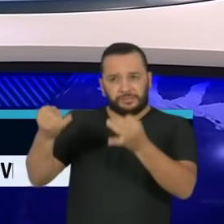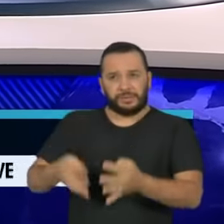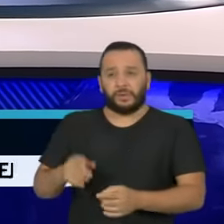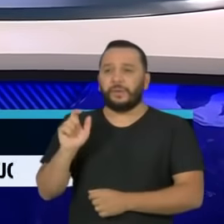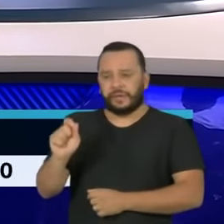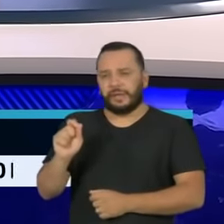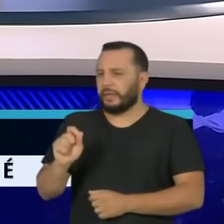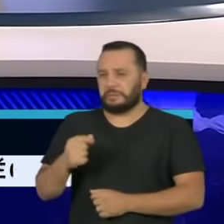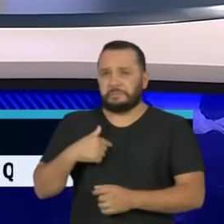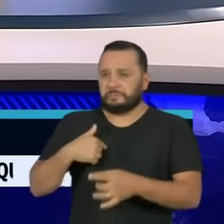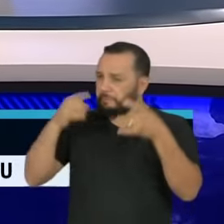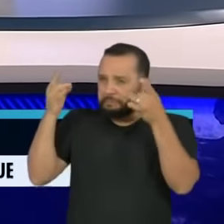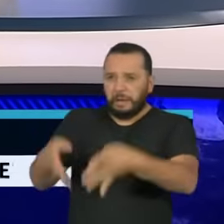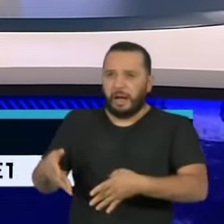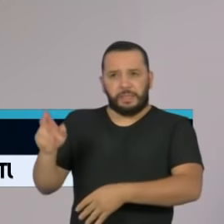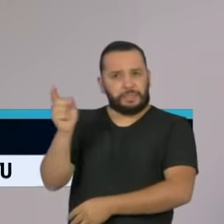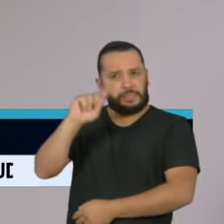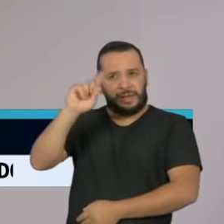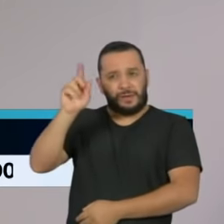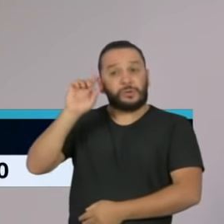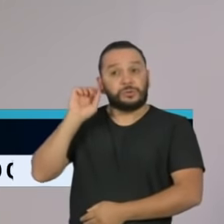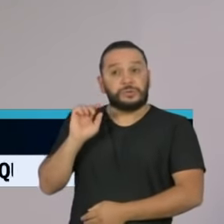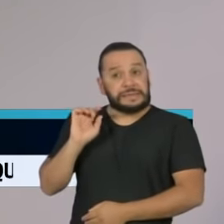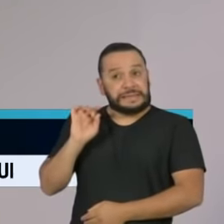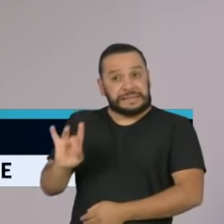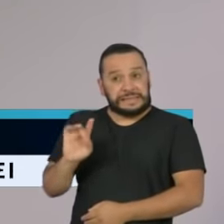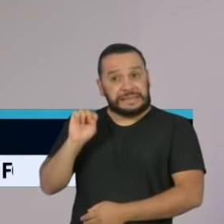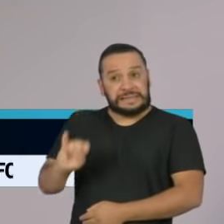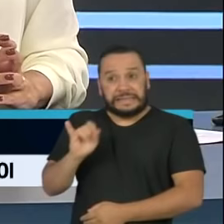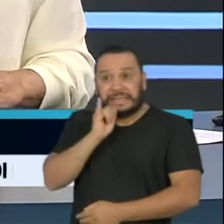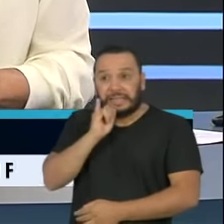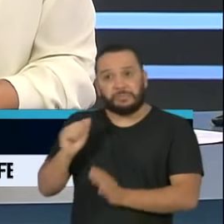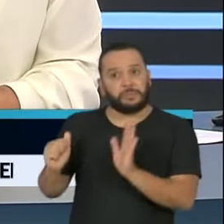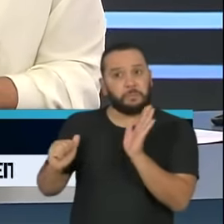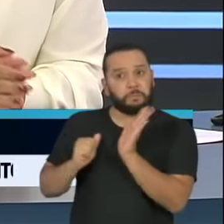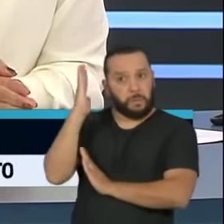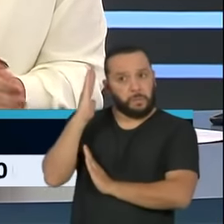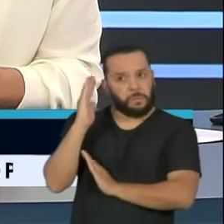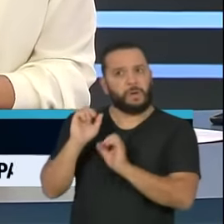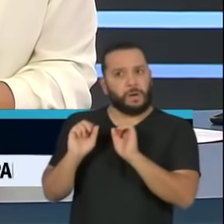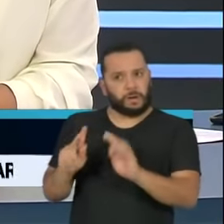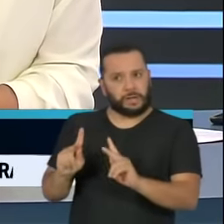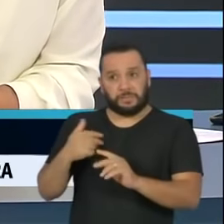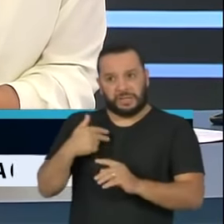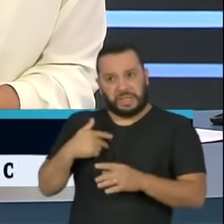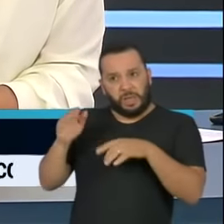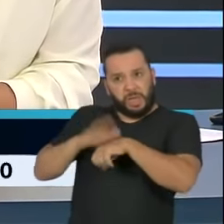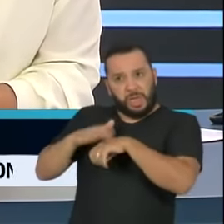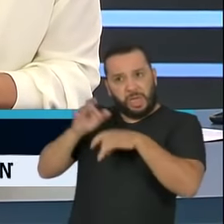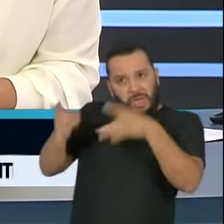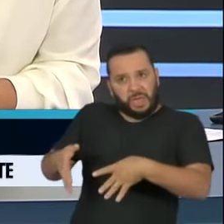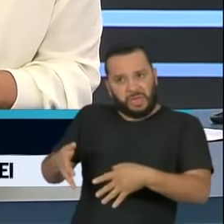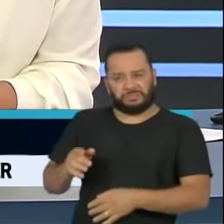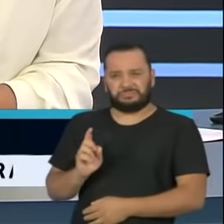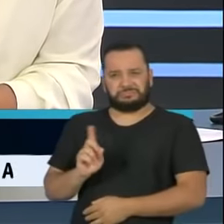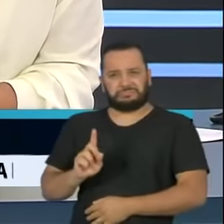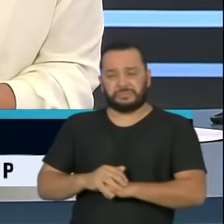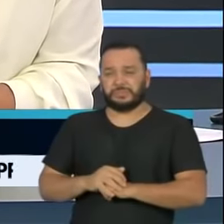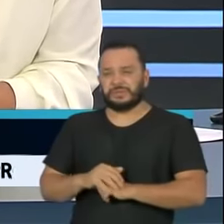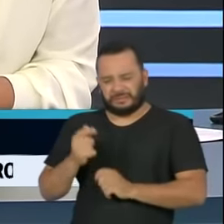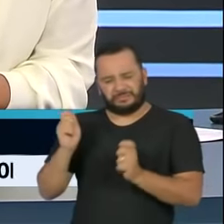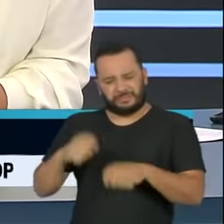disse, afirmou que não deixará o cargo, só se ele for demitido. Essa relação Mandetta e Bolsonaro ainda pode dar